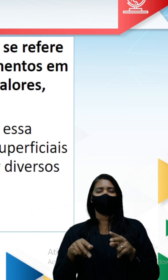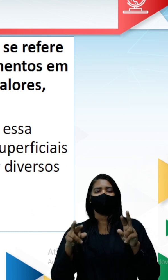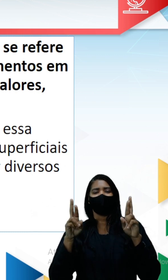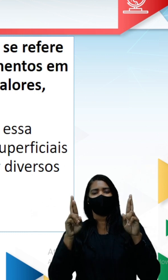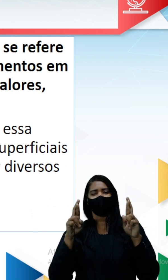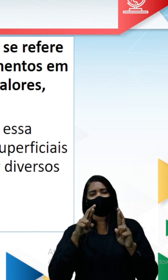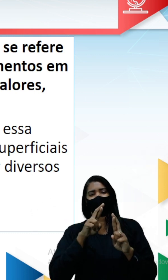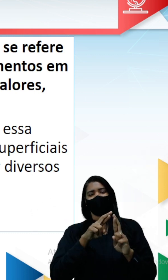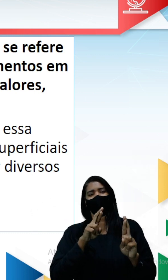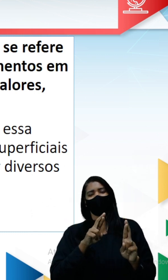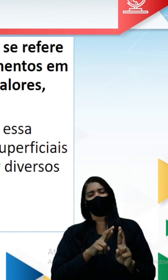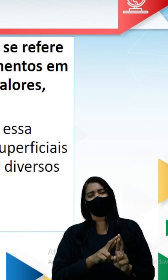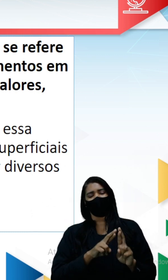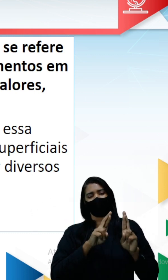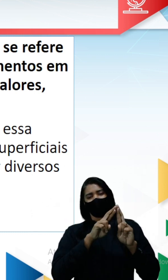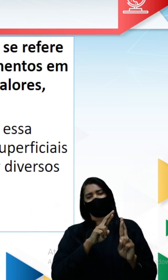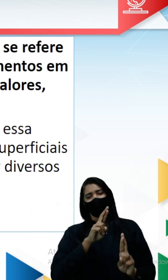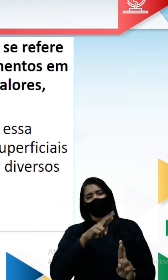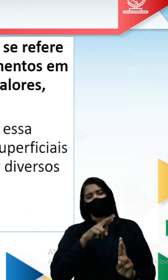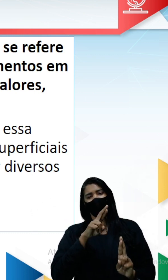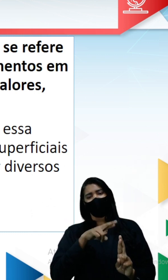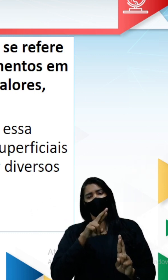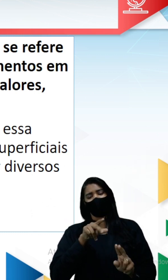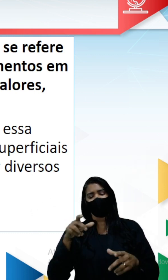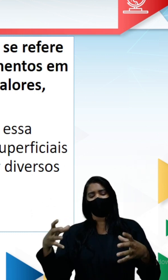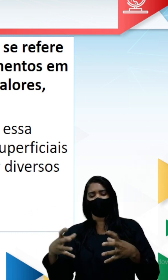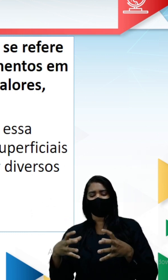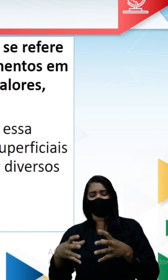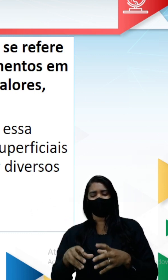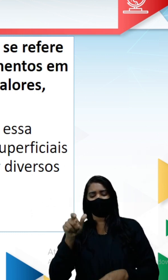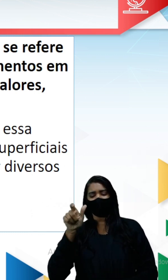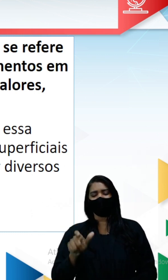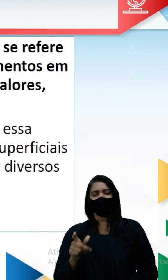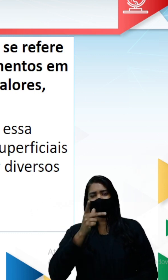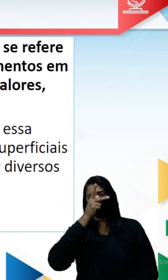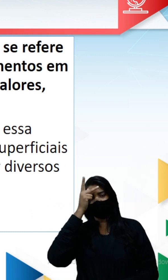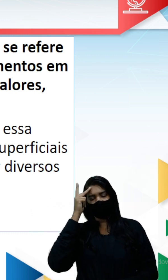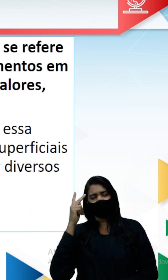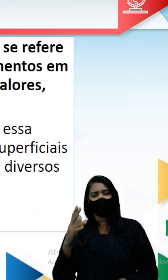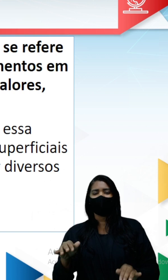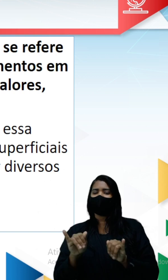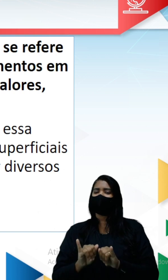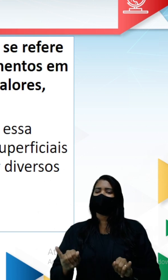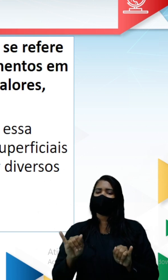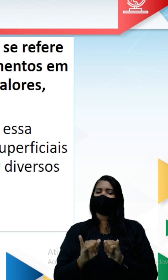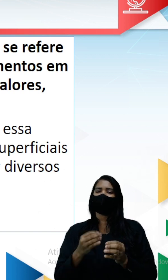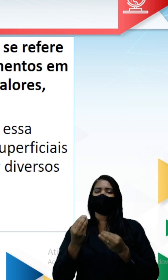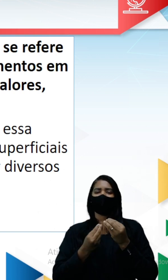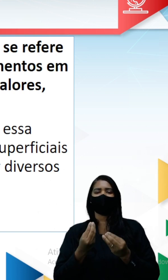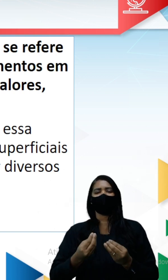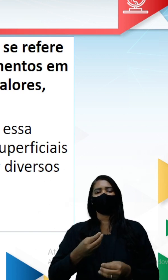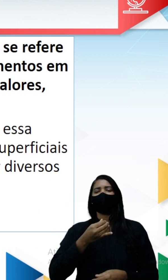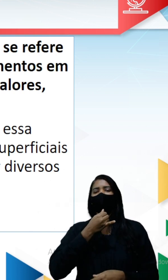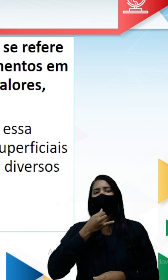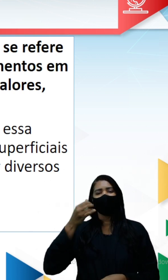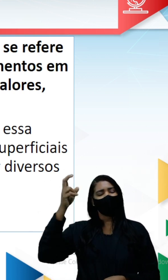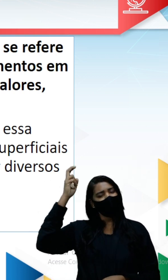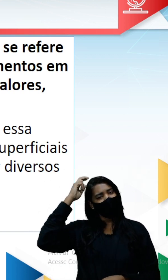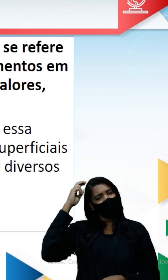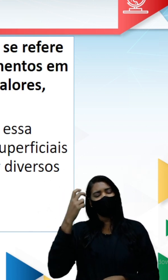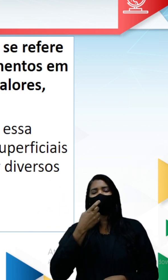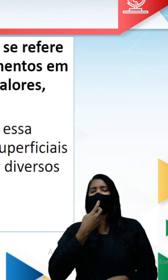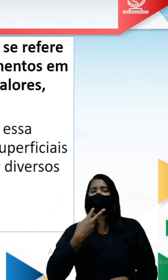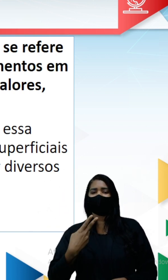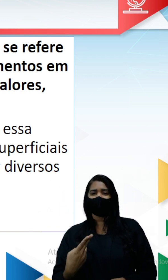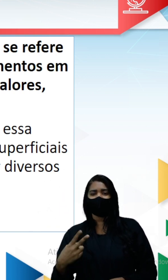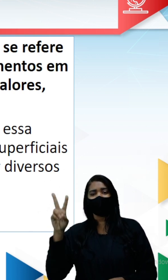um grupo de pessoas que apresenta vários elementos em comum, como a cultura, a língua,